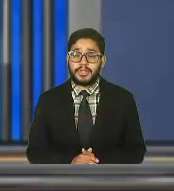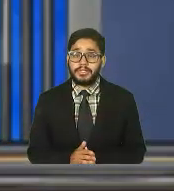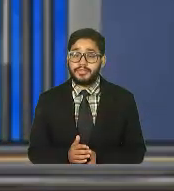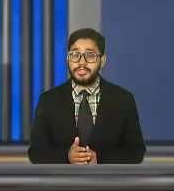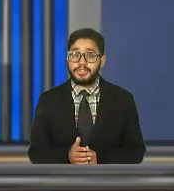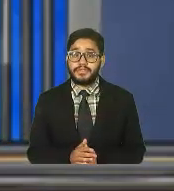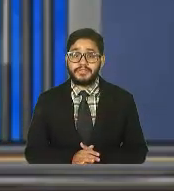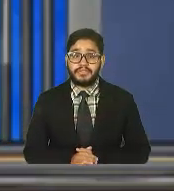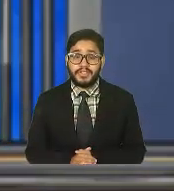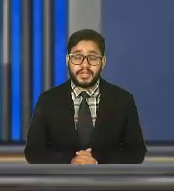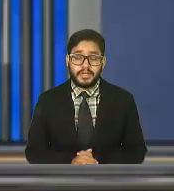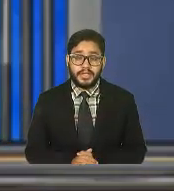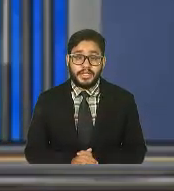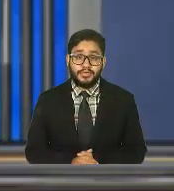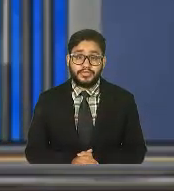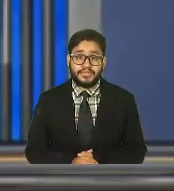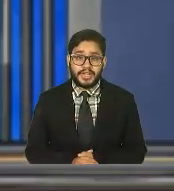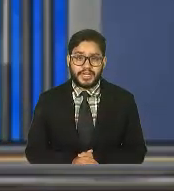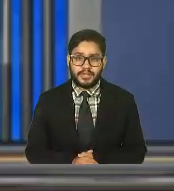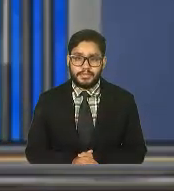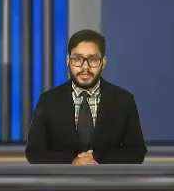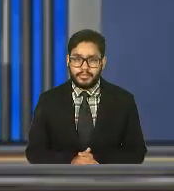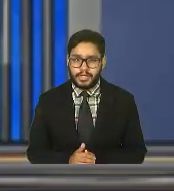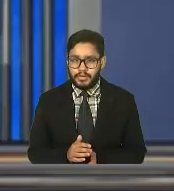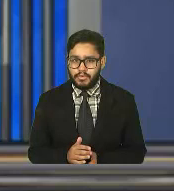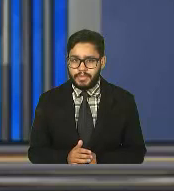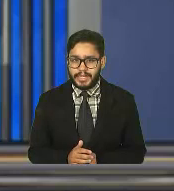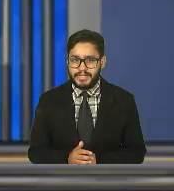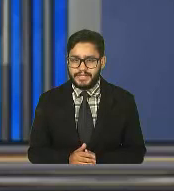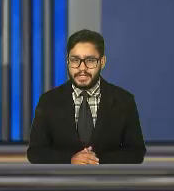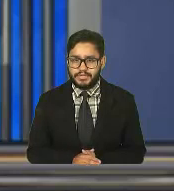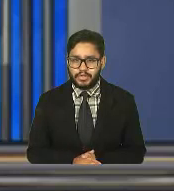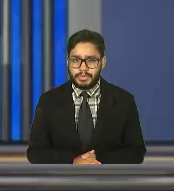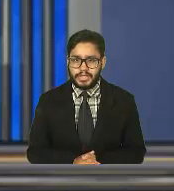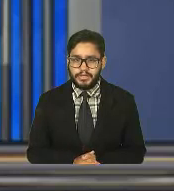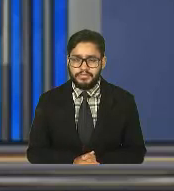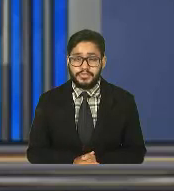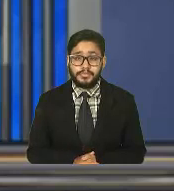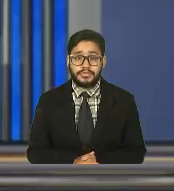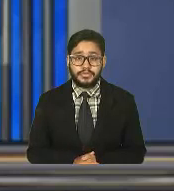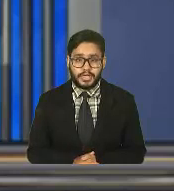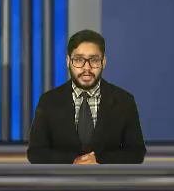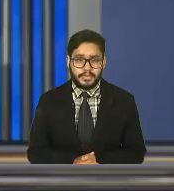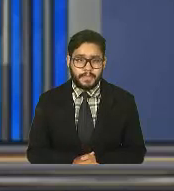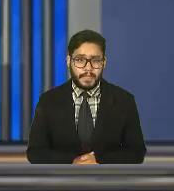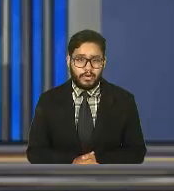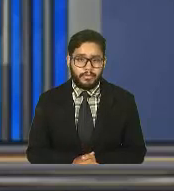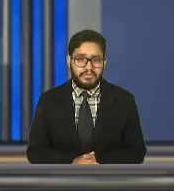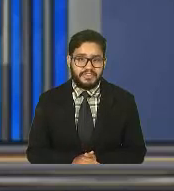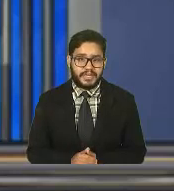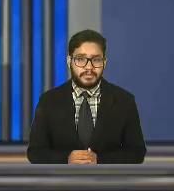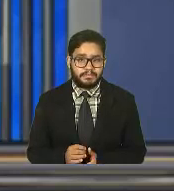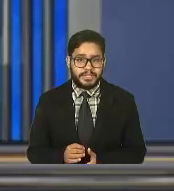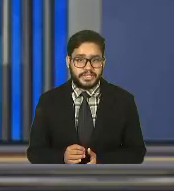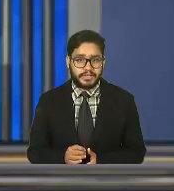Olá, no programa de hoje você vai ver: idoso é flagrado alimentando cão com paralisia em shopping e o vídeo emociona. Homem